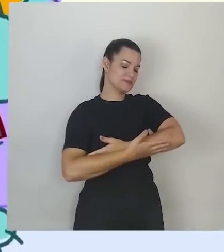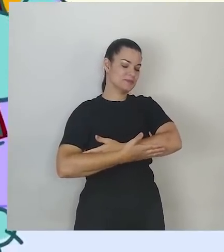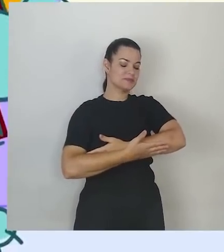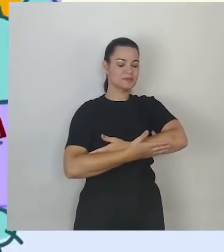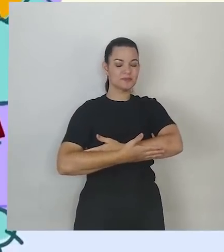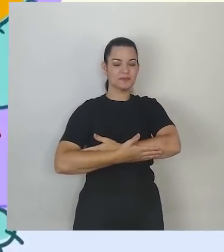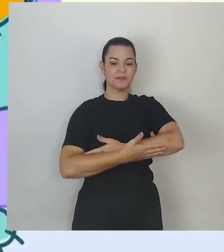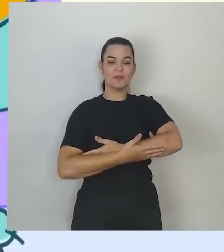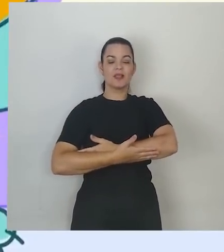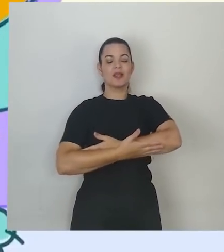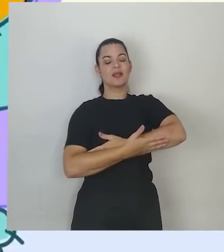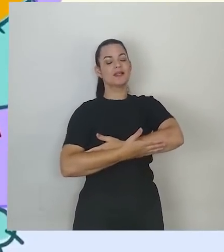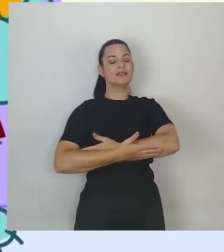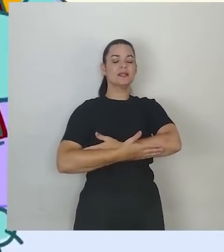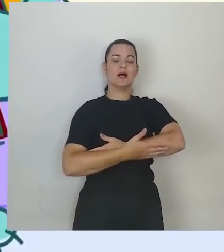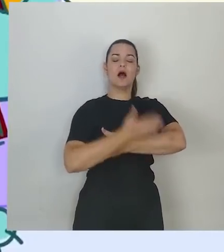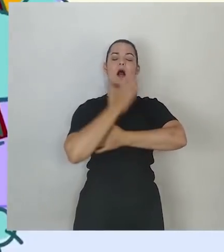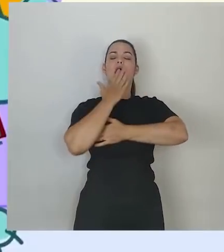Cuca foi pra